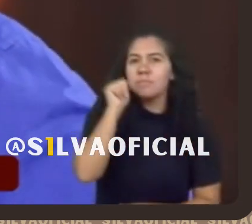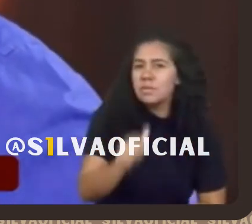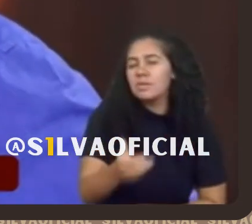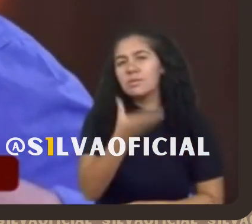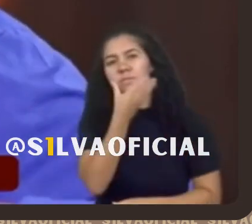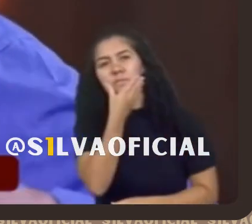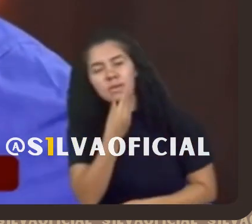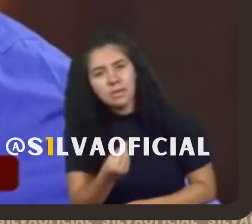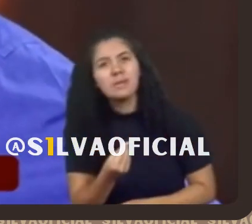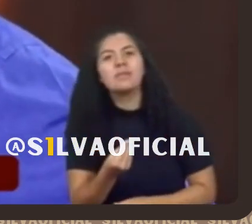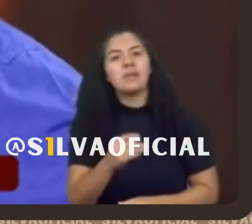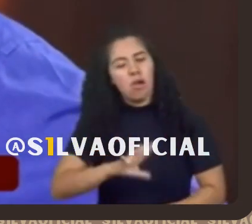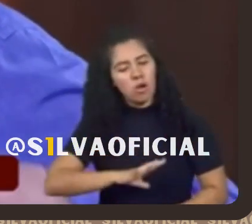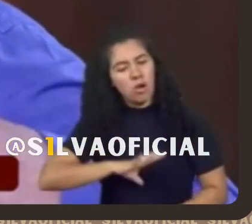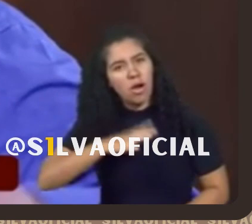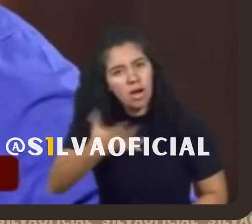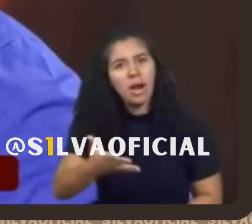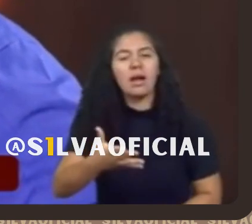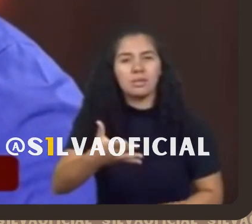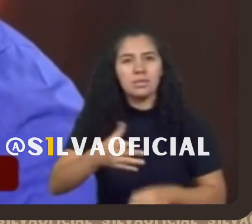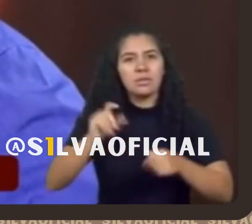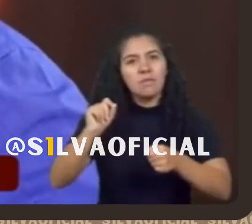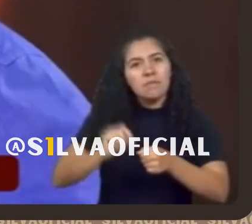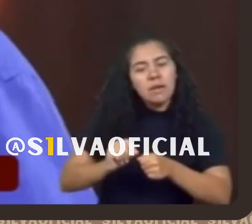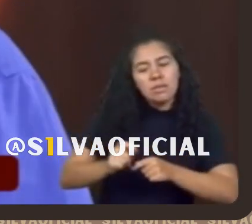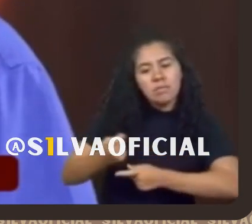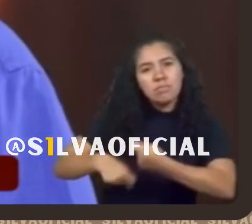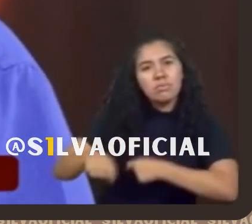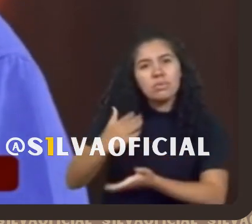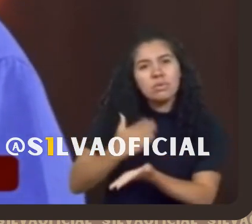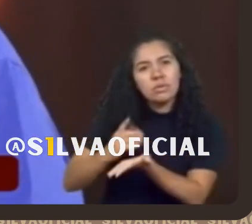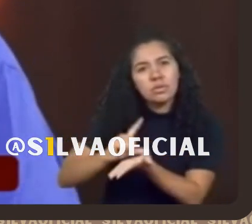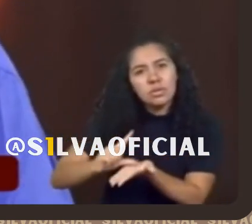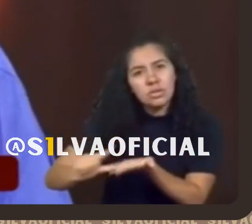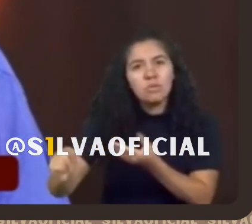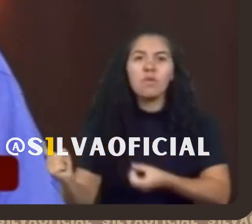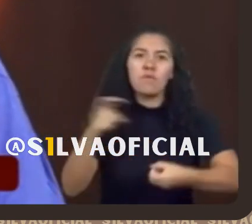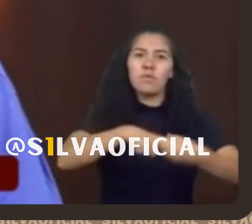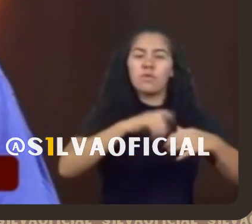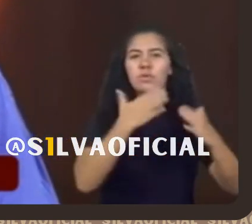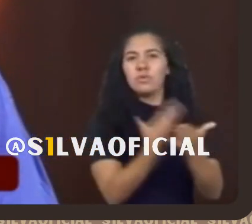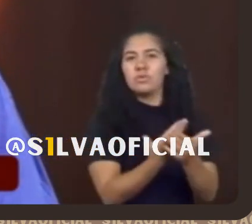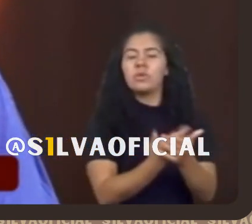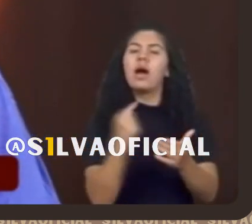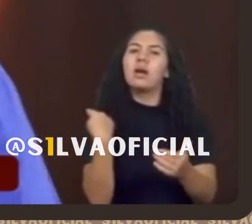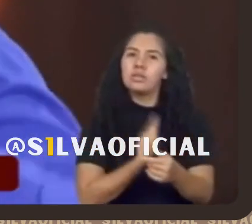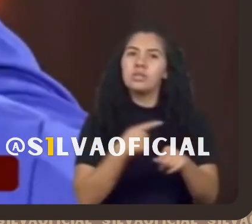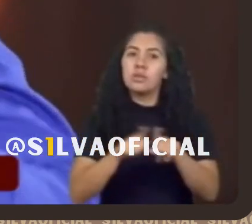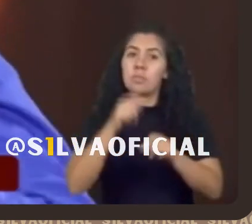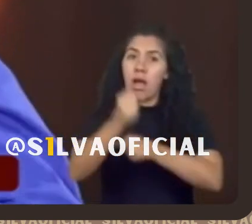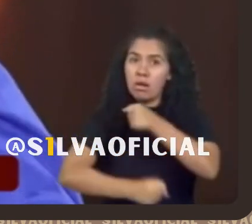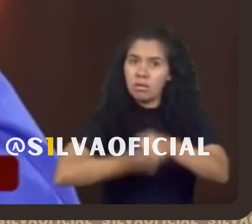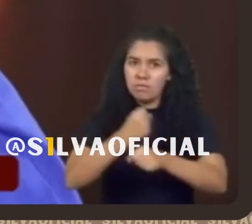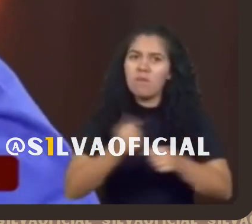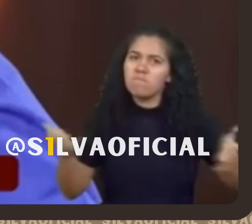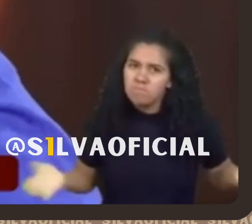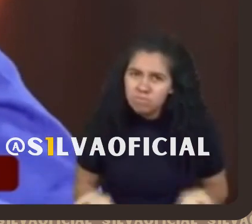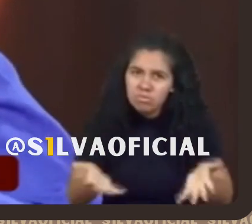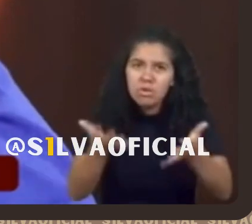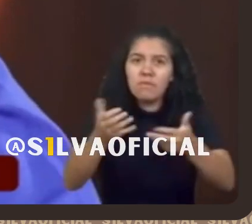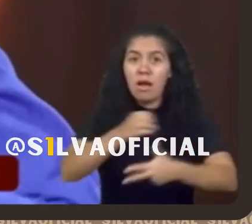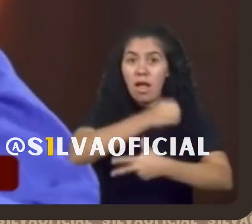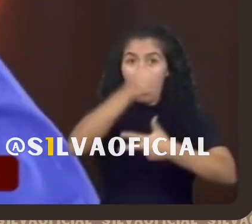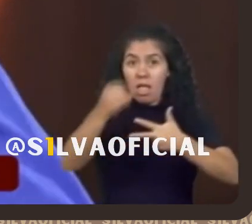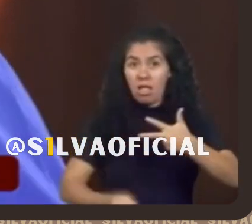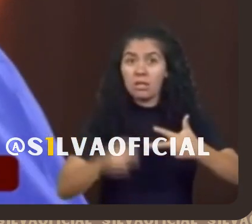tiver a coragem renegociar a sua dívida e voltar a estudar e a gente também vai motivar o ano que vem o Enem nós já tivemos Enem de